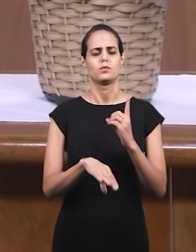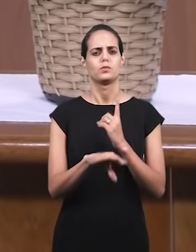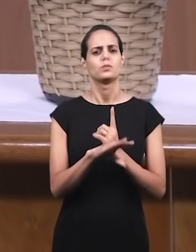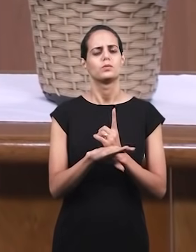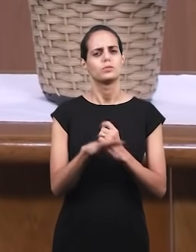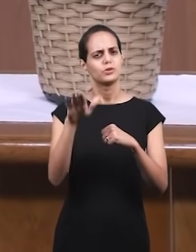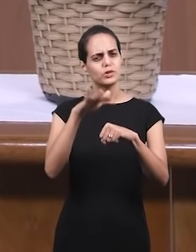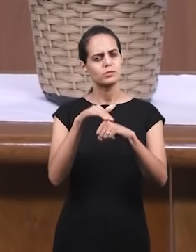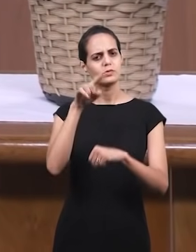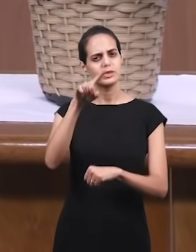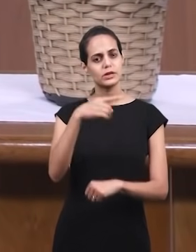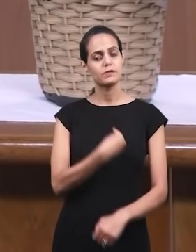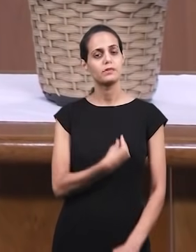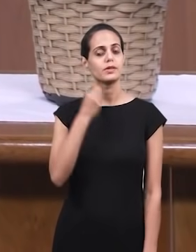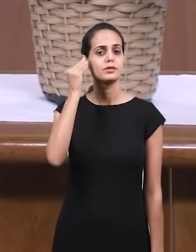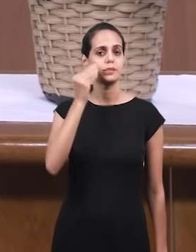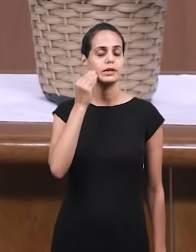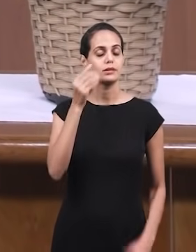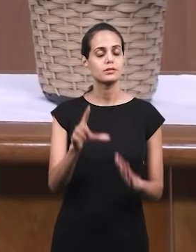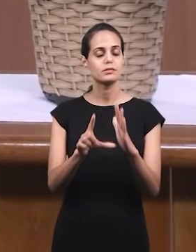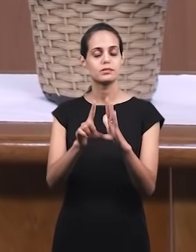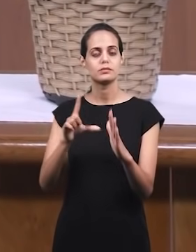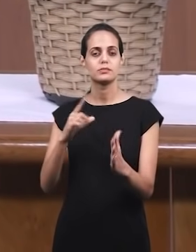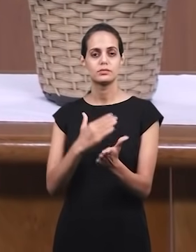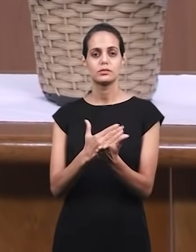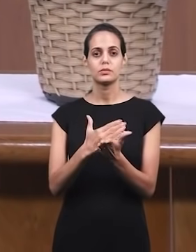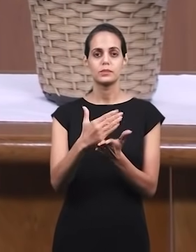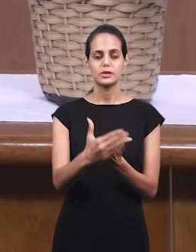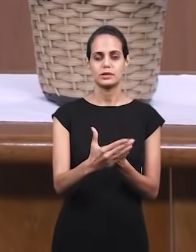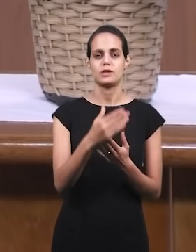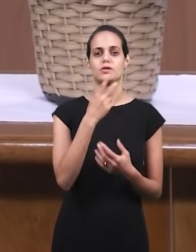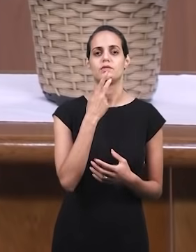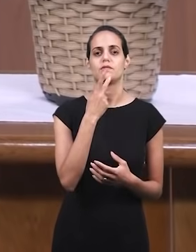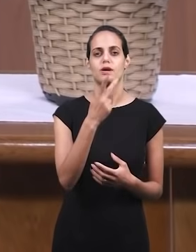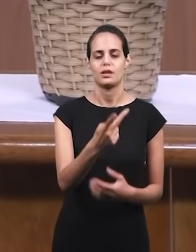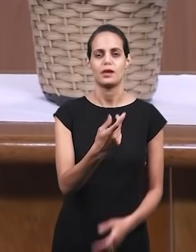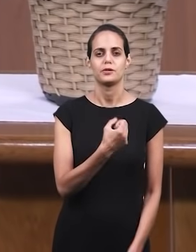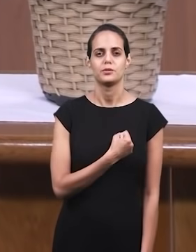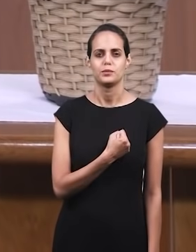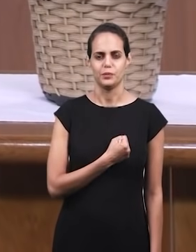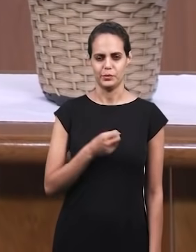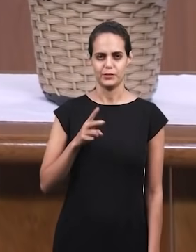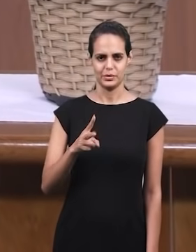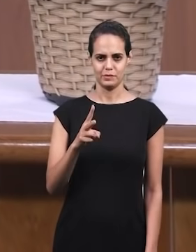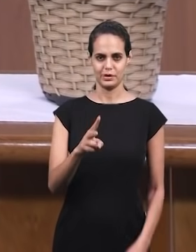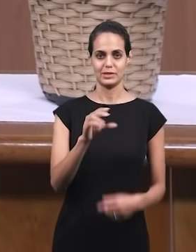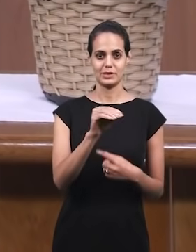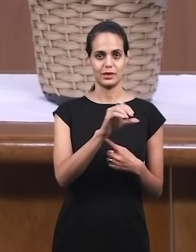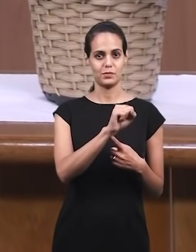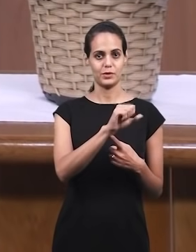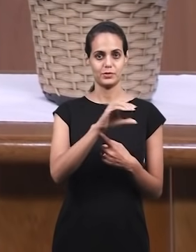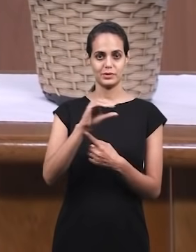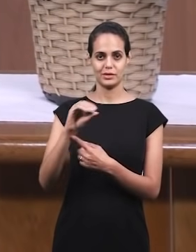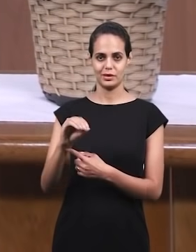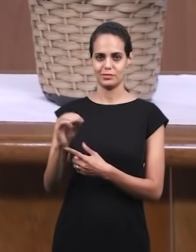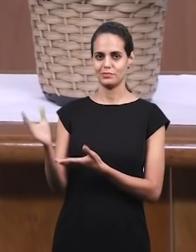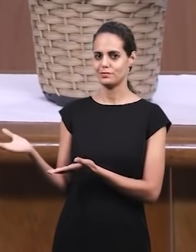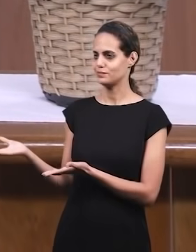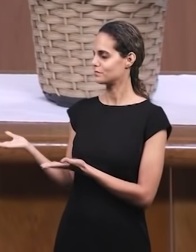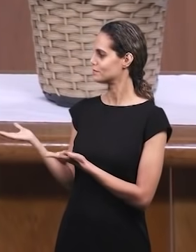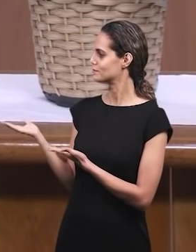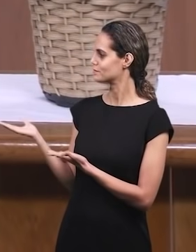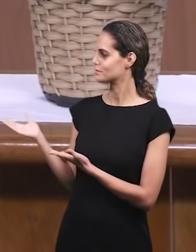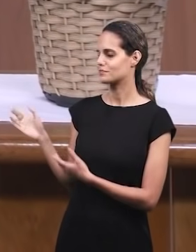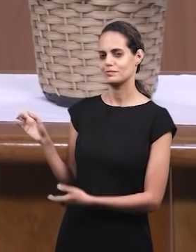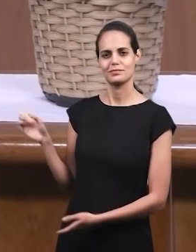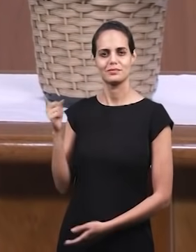a viver essa experiência. Mas antes de nós começarmos, eu quero falar daquele número que eu sempre falo, 0800 707 3076, está